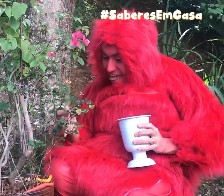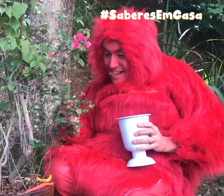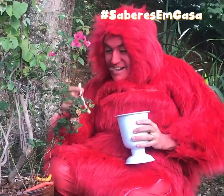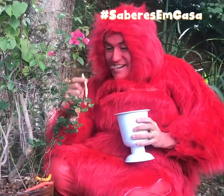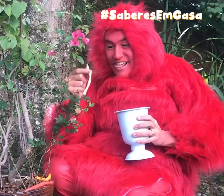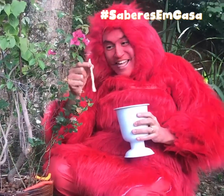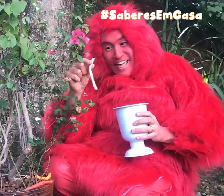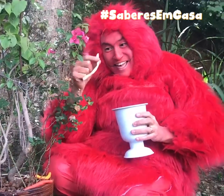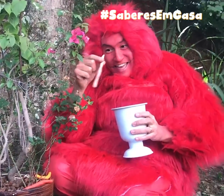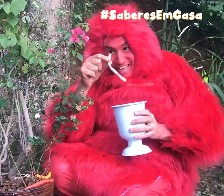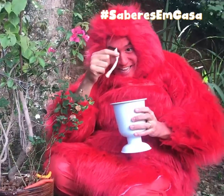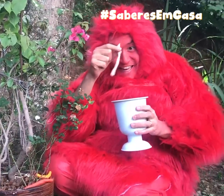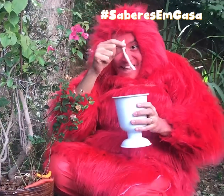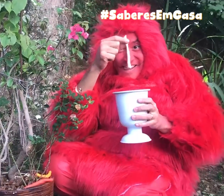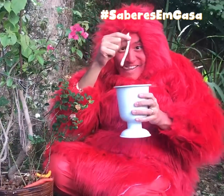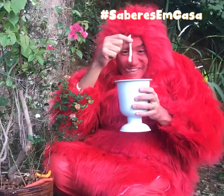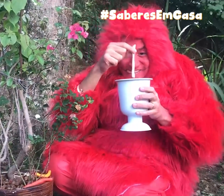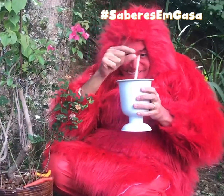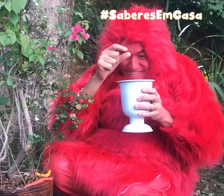Mais uma.